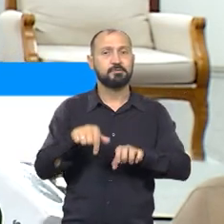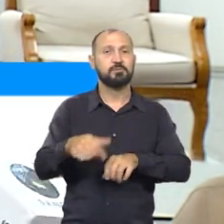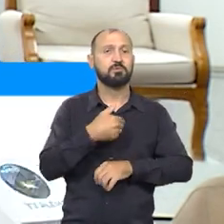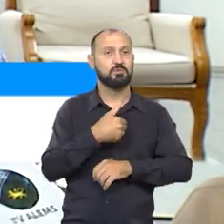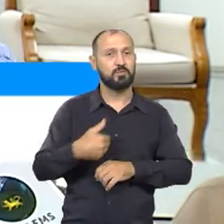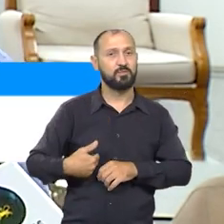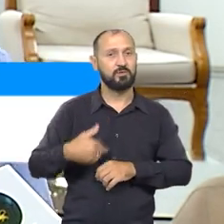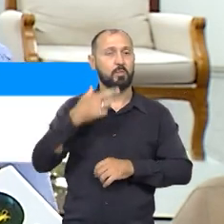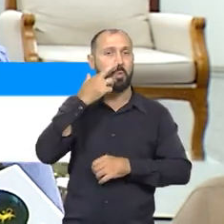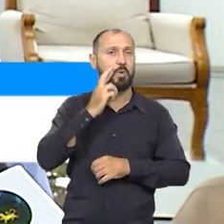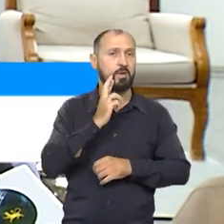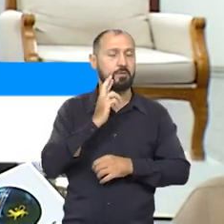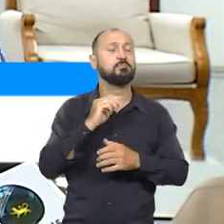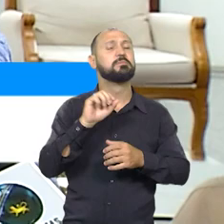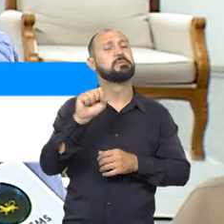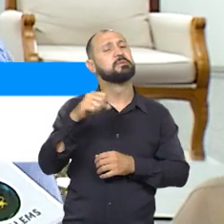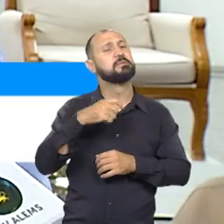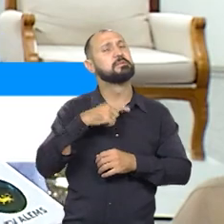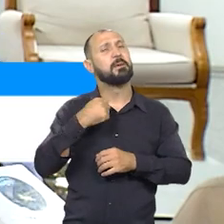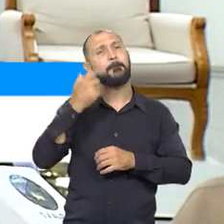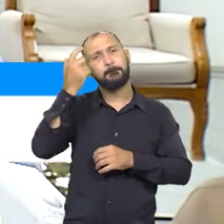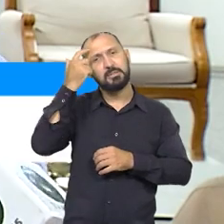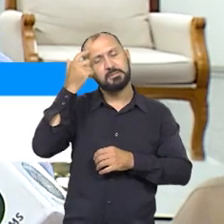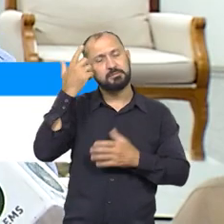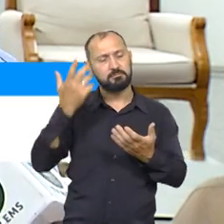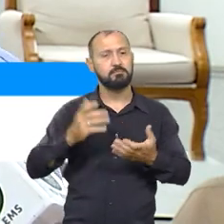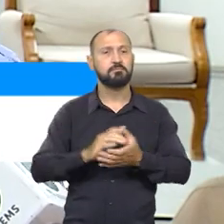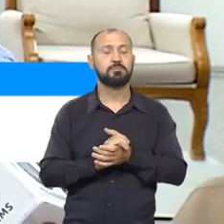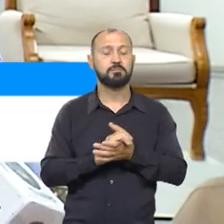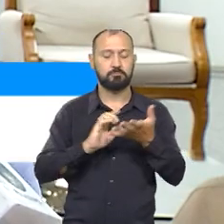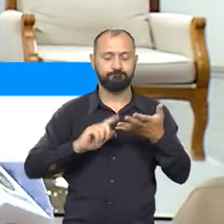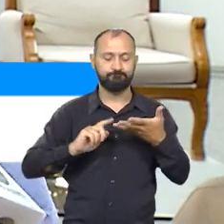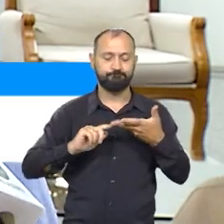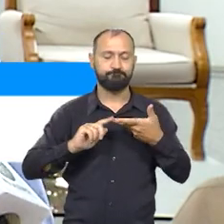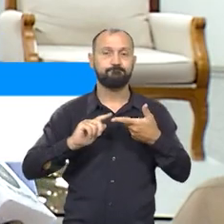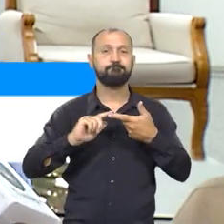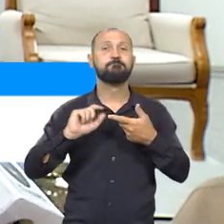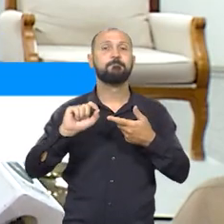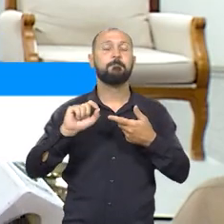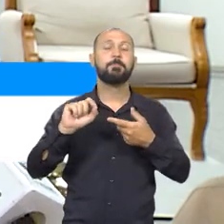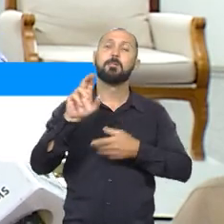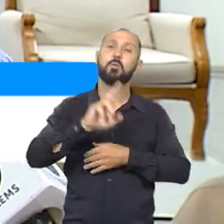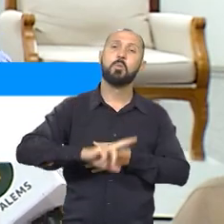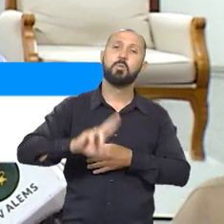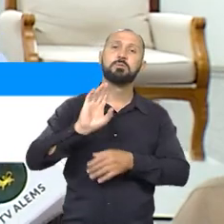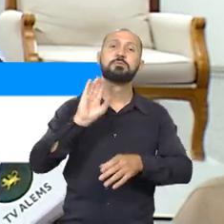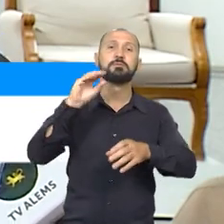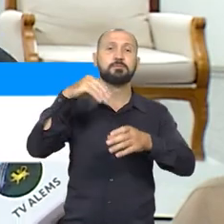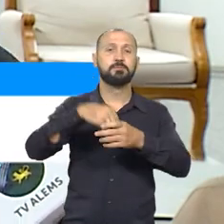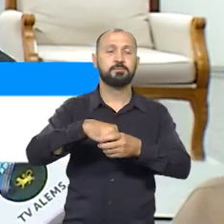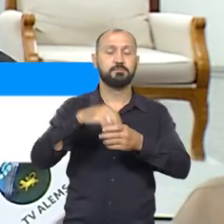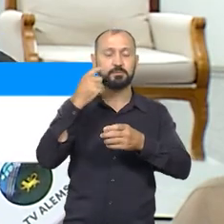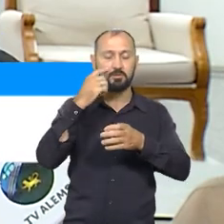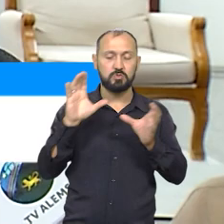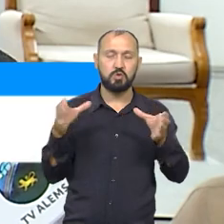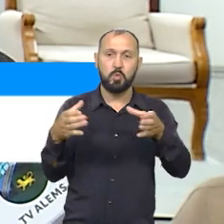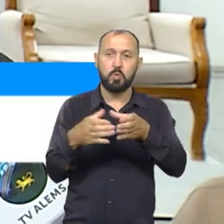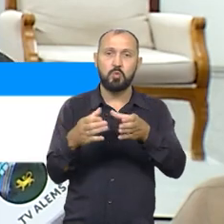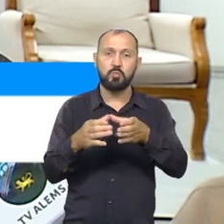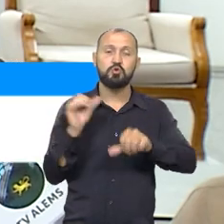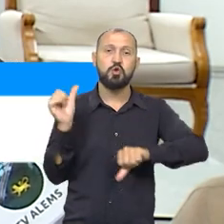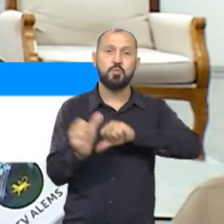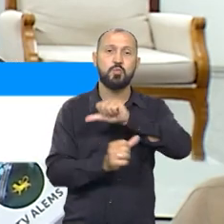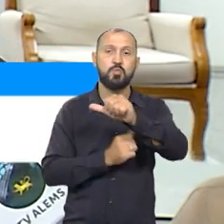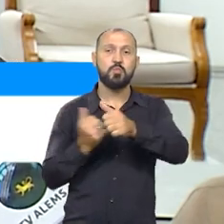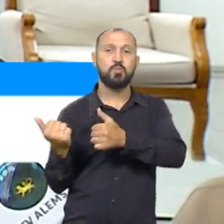construída nesse governo Rida obviamente tem a sua maneira de pensar Então tudo isso ele é trabalhado nessa